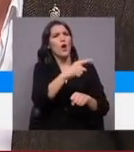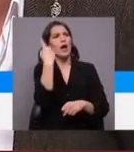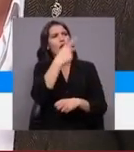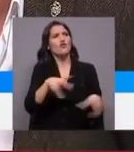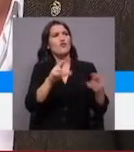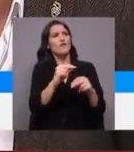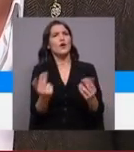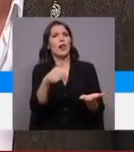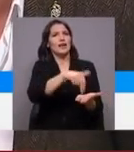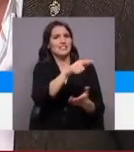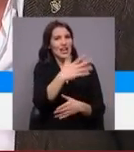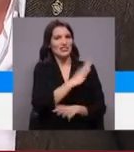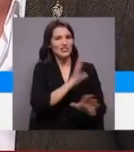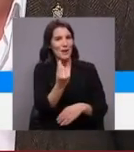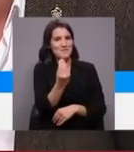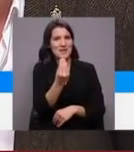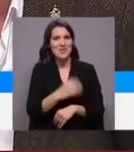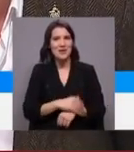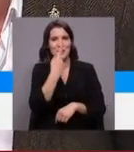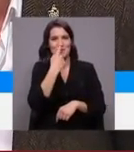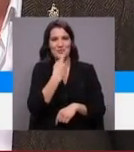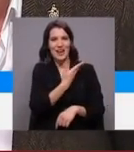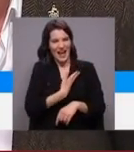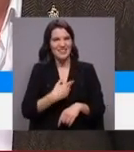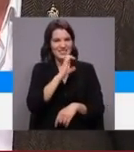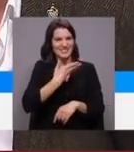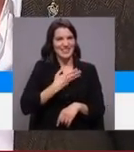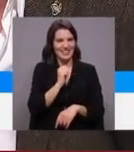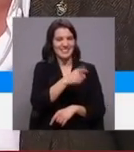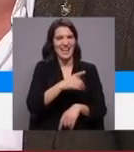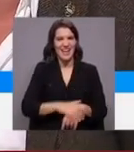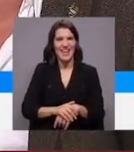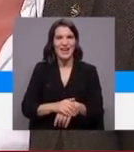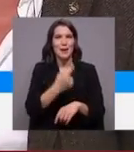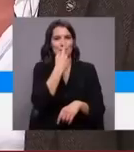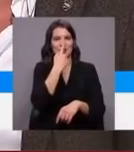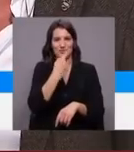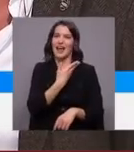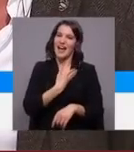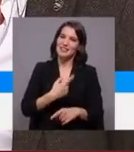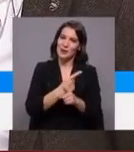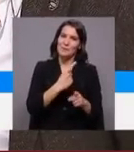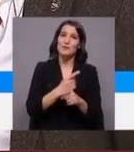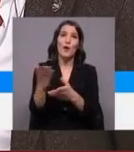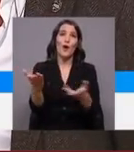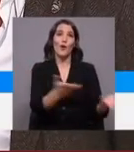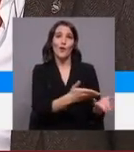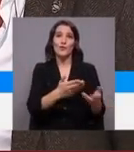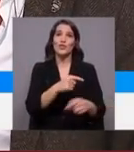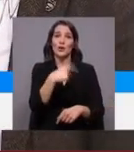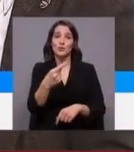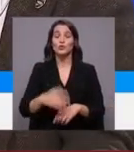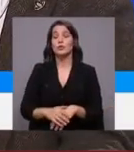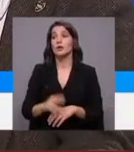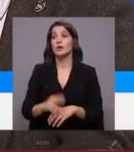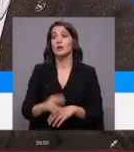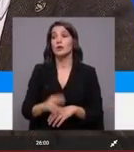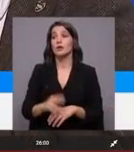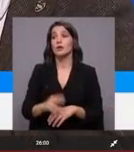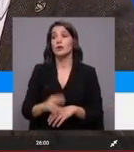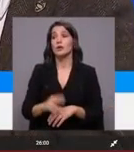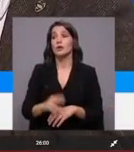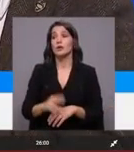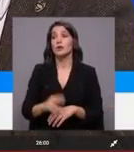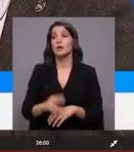União Claro que nós não essas listas não iam vencer essa caixa não somos a casa fui ao vencer essa das convidaram possível outro uma vez só que é para resolver